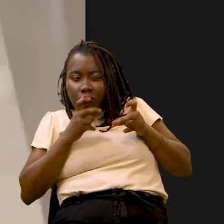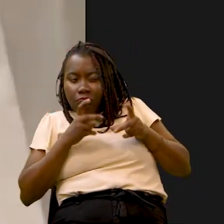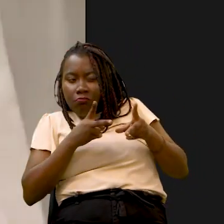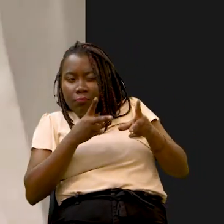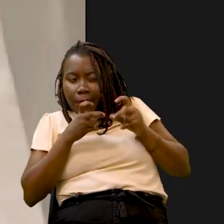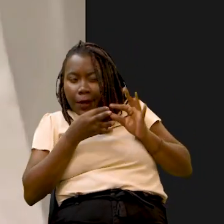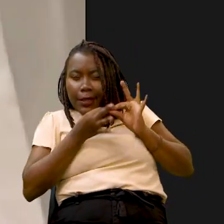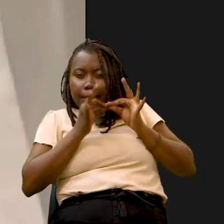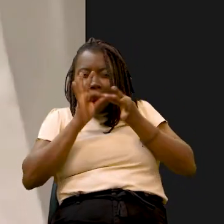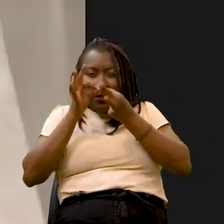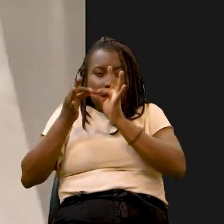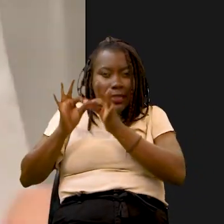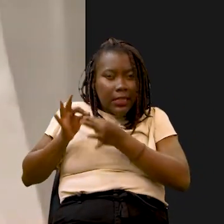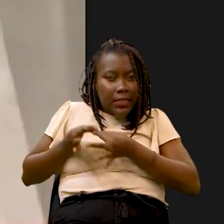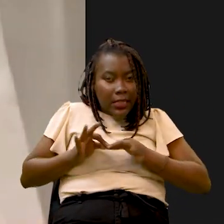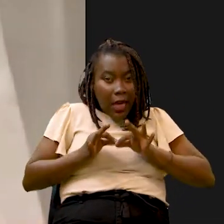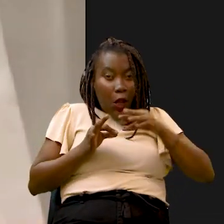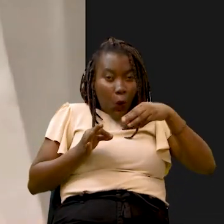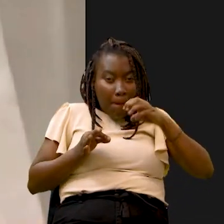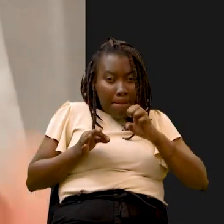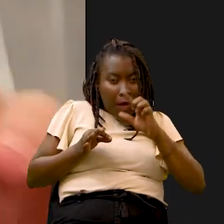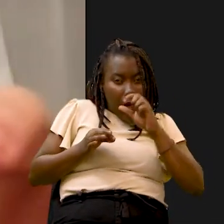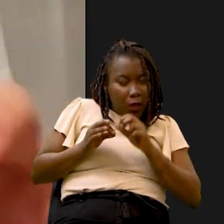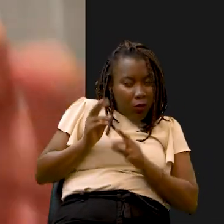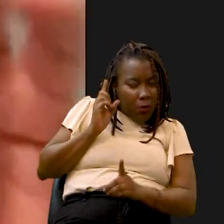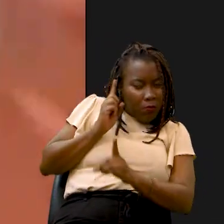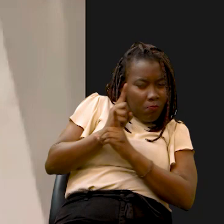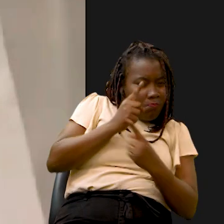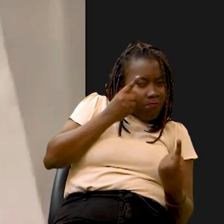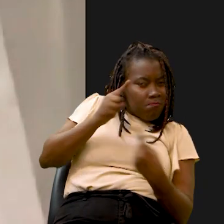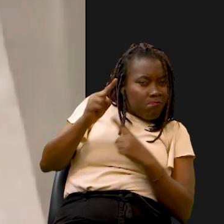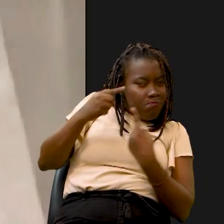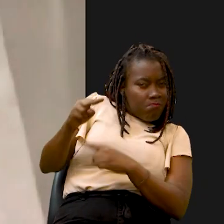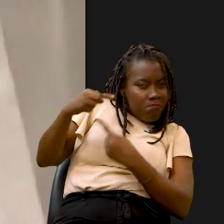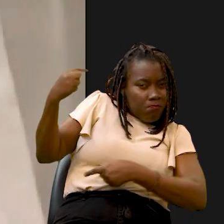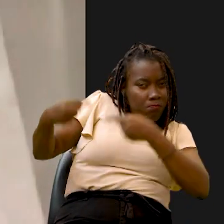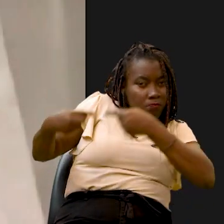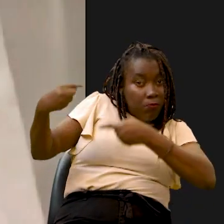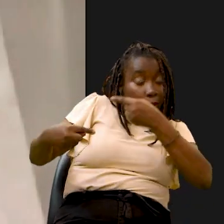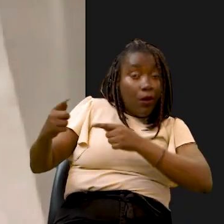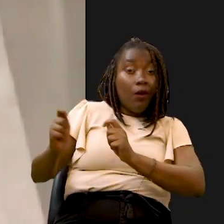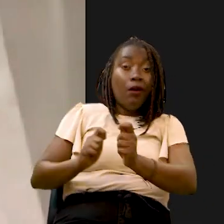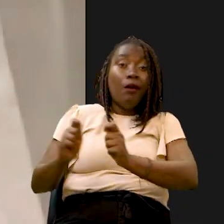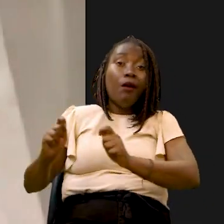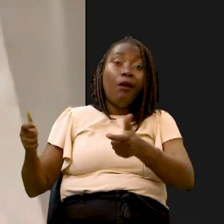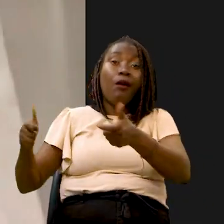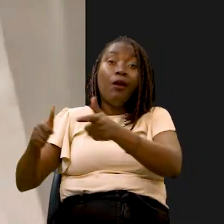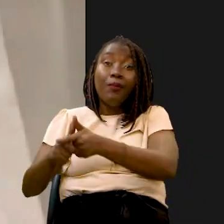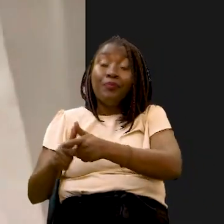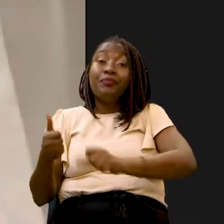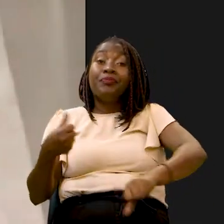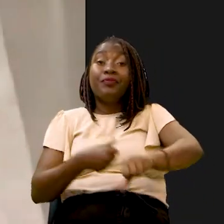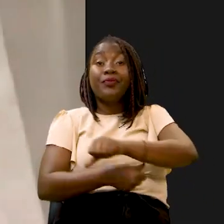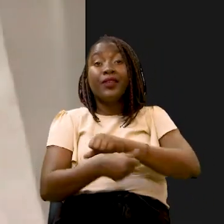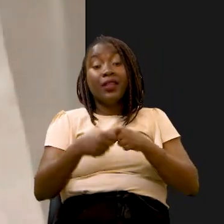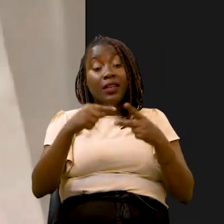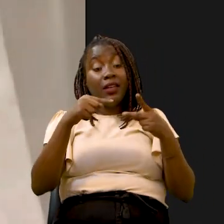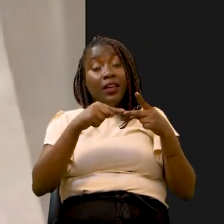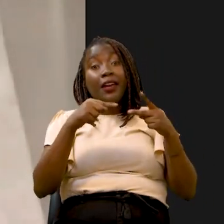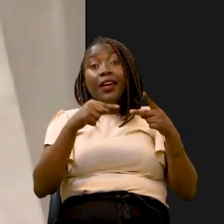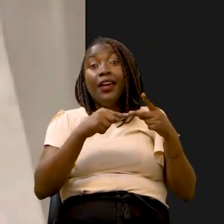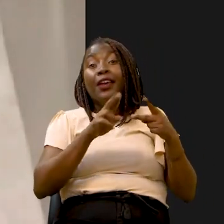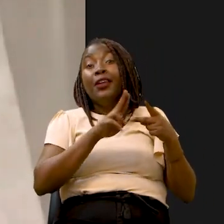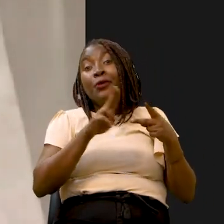de reconhecer as células do melanoma e atacá-las para destruí-las, para controlá-las. E no caso